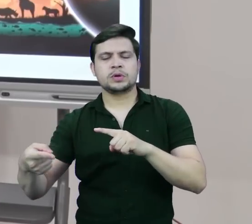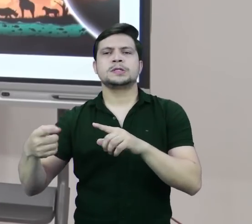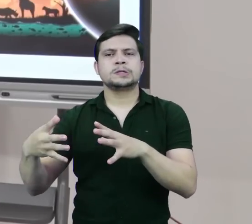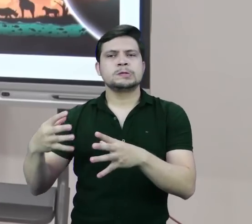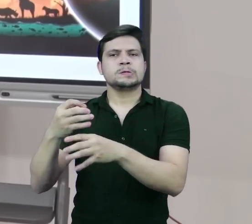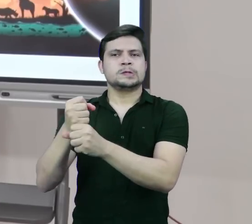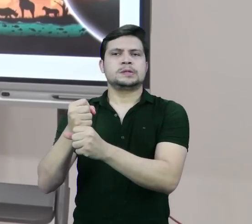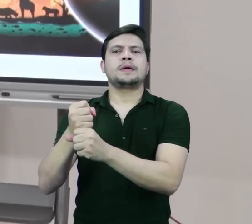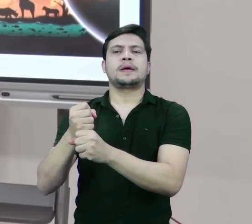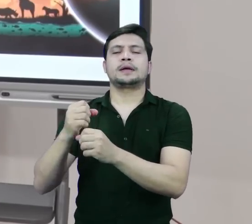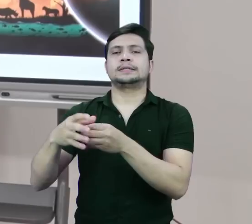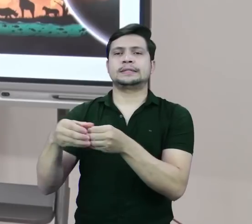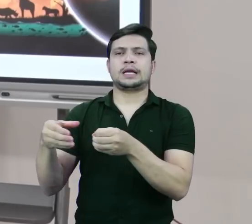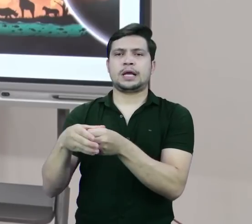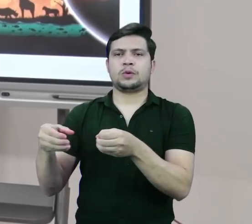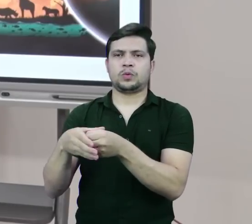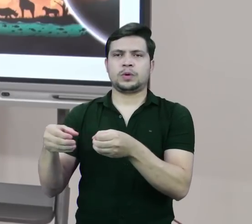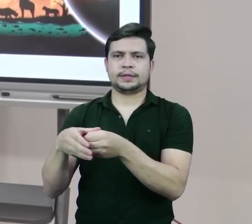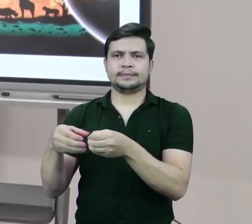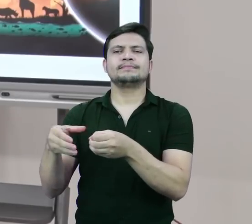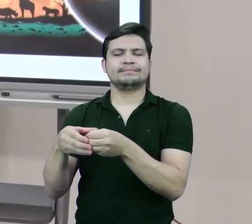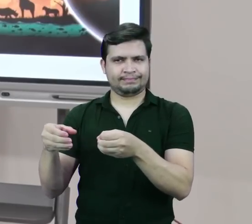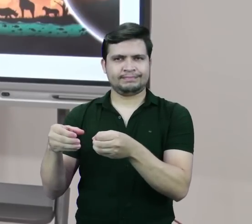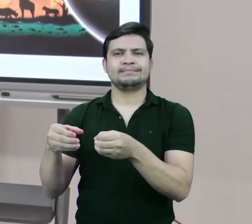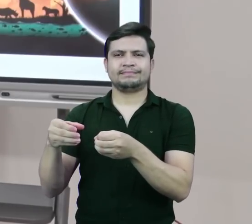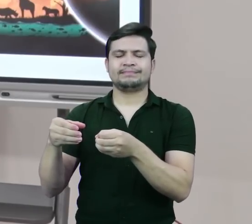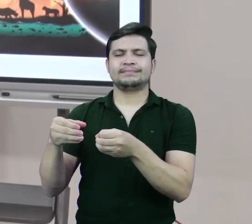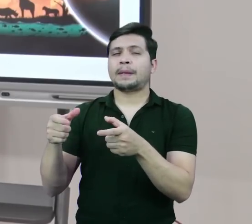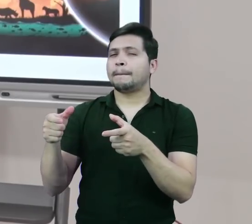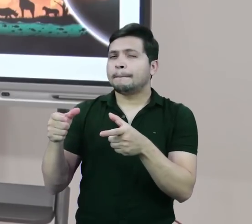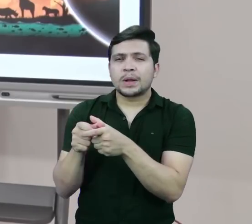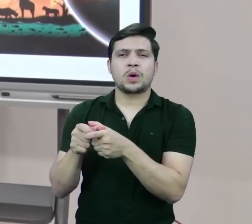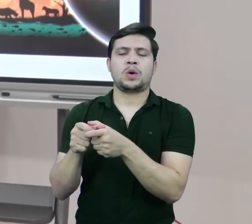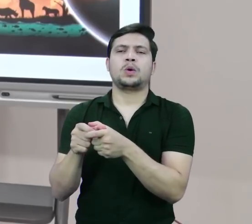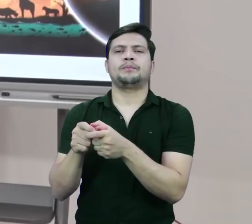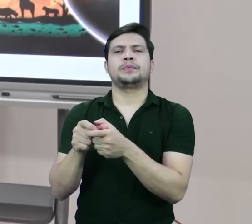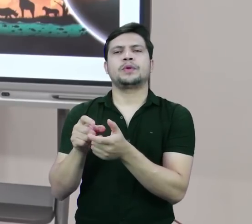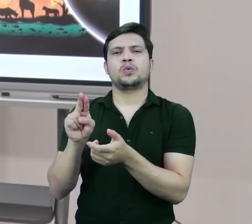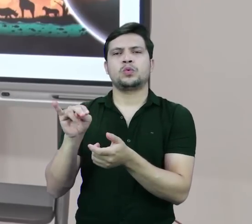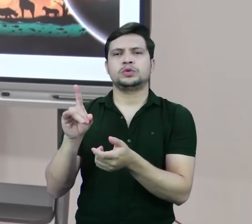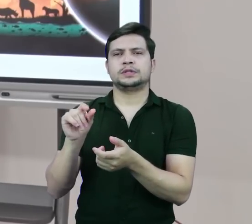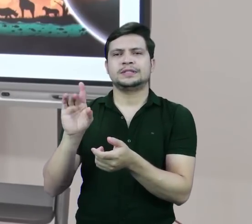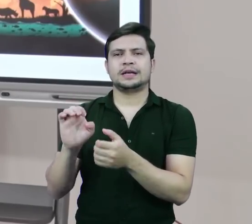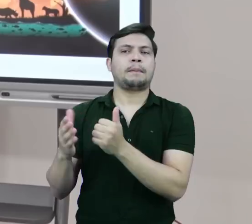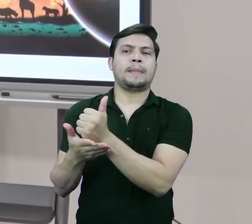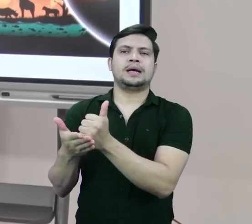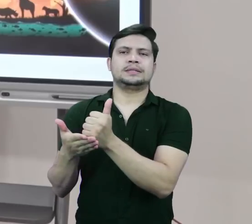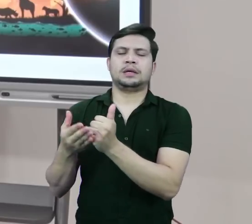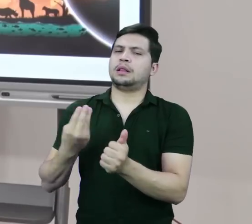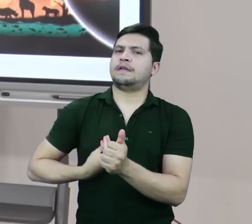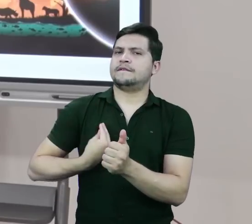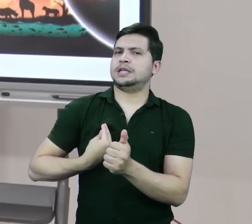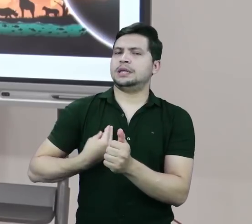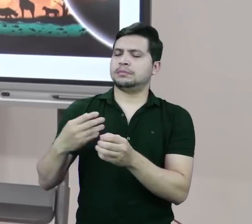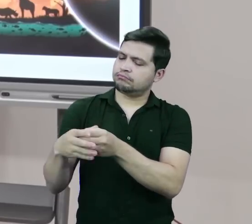vão formar a unidade básica da vida, que é a célula, né? É a menor unidade básica estrutural da vida, né? Então, a célula,